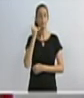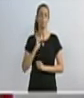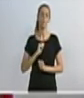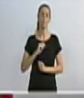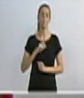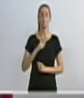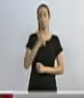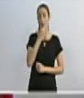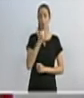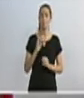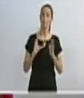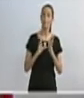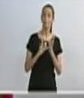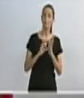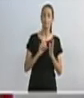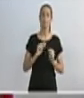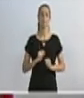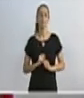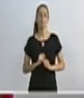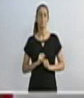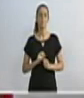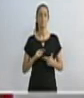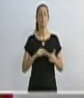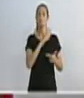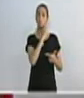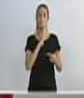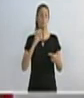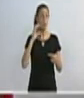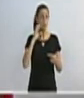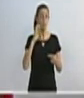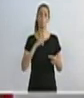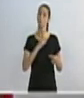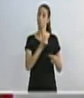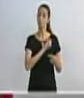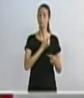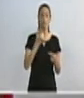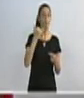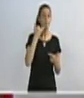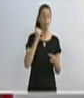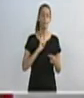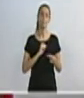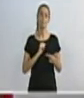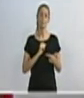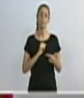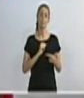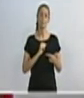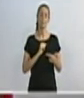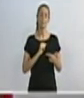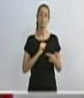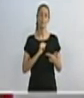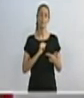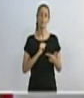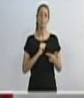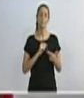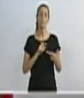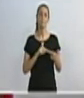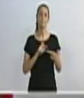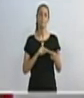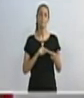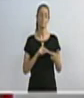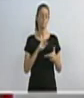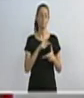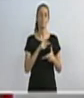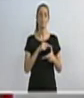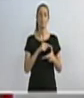Caminha, o César Sim, do que quem sucedeu o Caminha, por